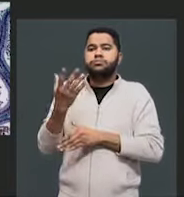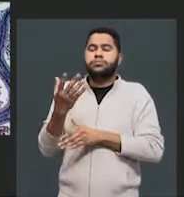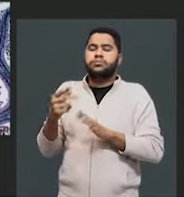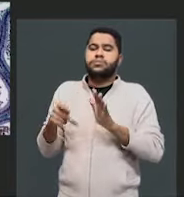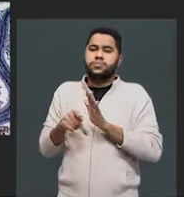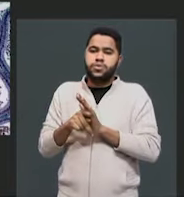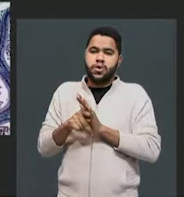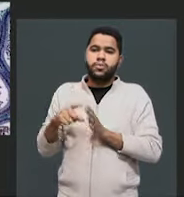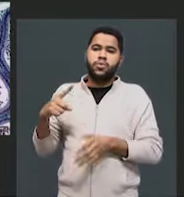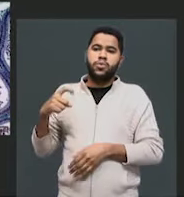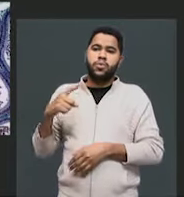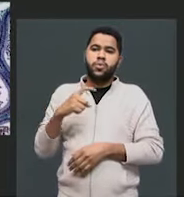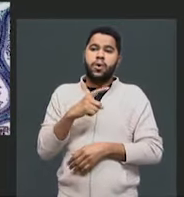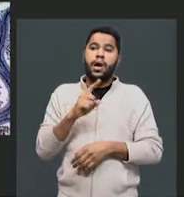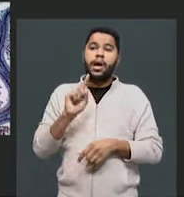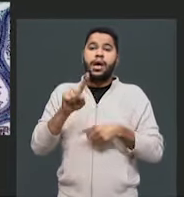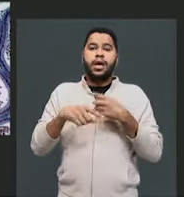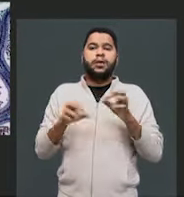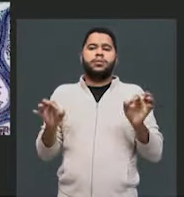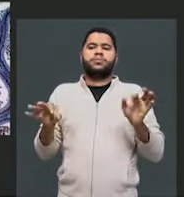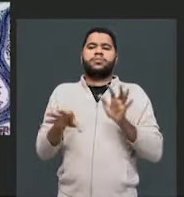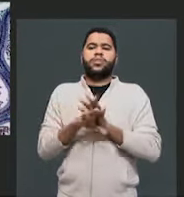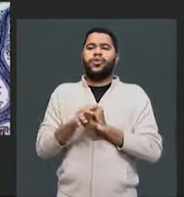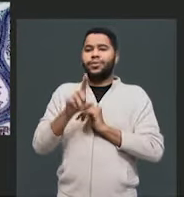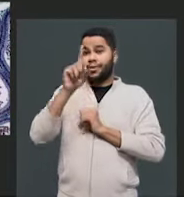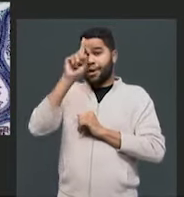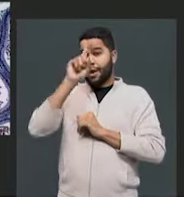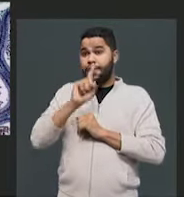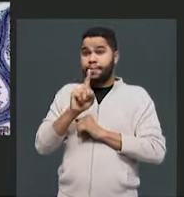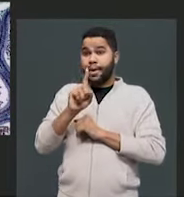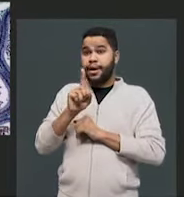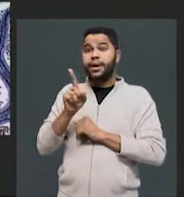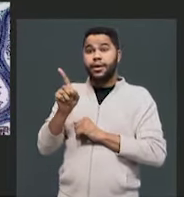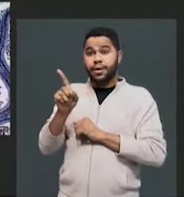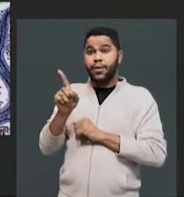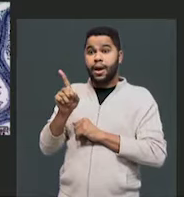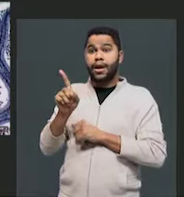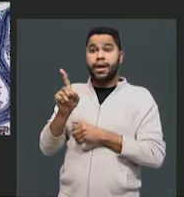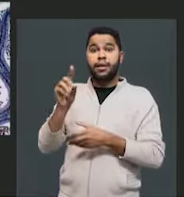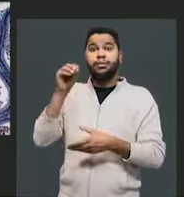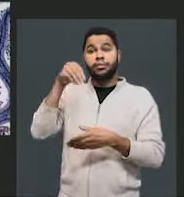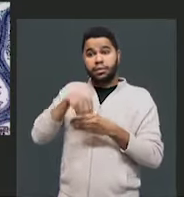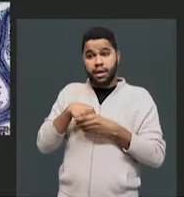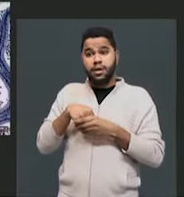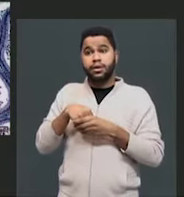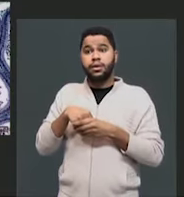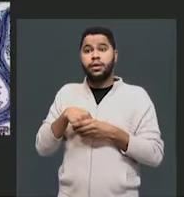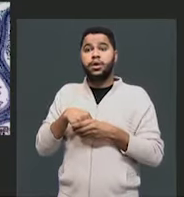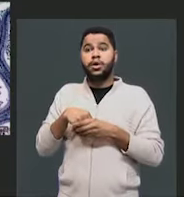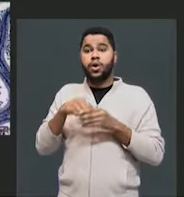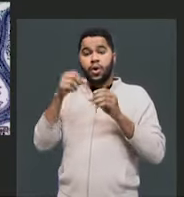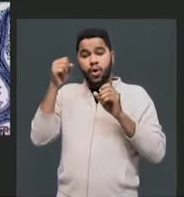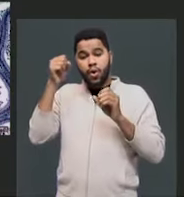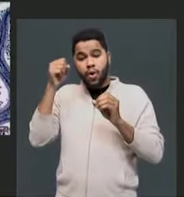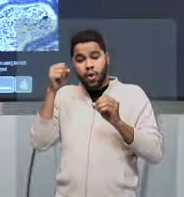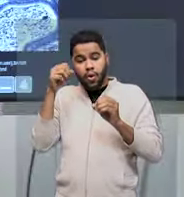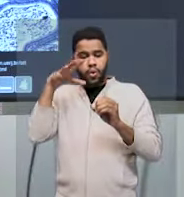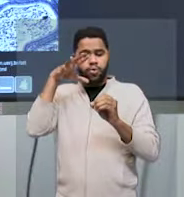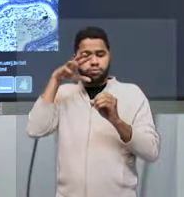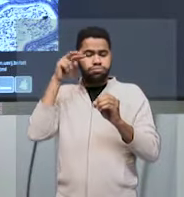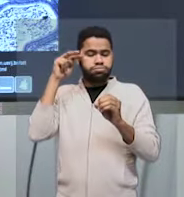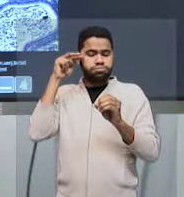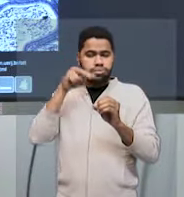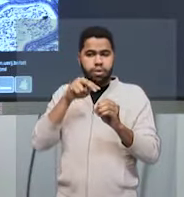espermatozoides, até que ele vai ficar pronto. Esse de amarelinho é ele aqui dentro da luz do tubo,